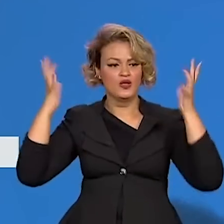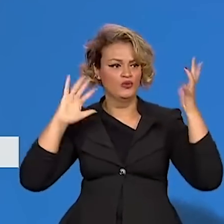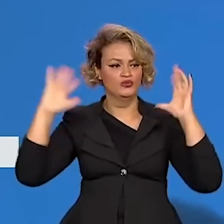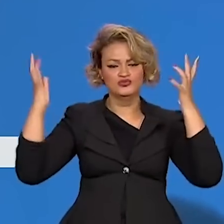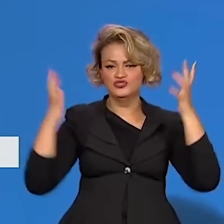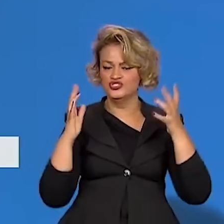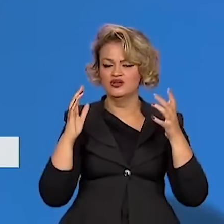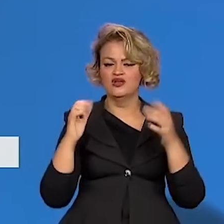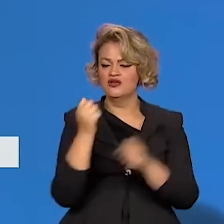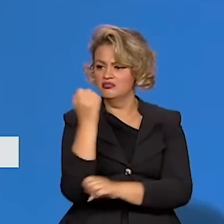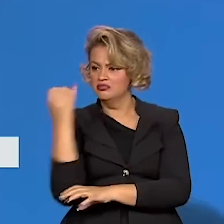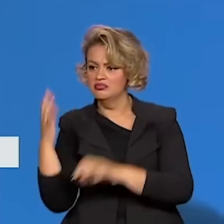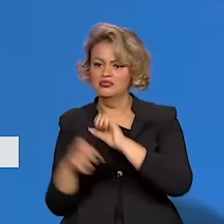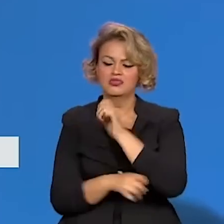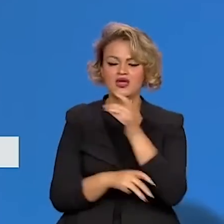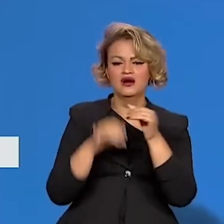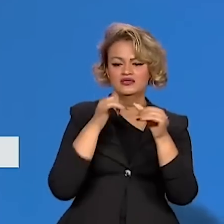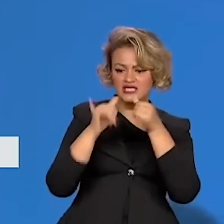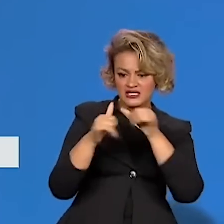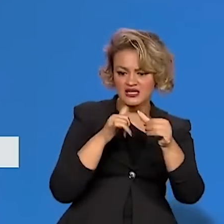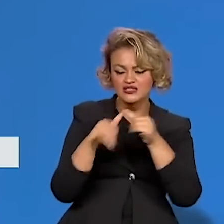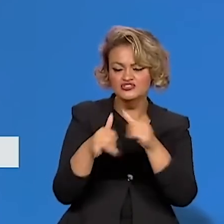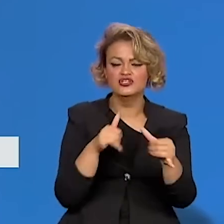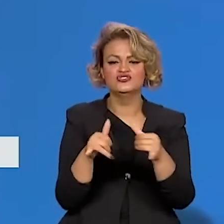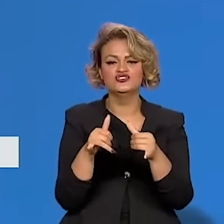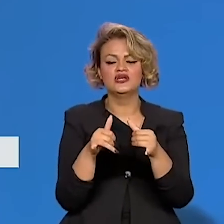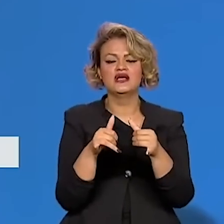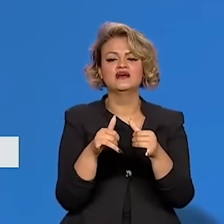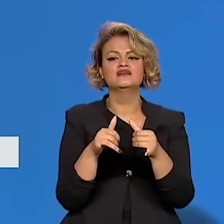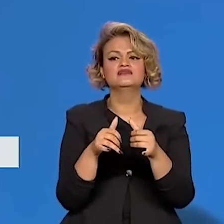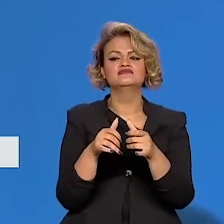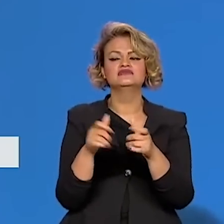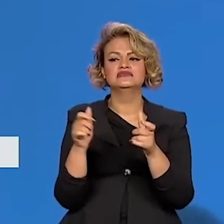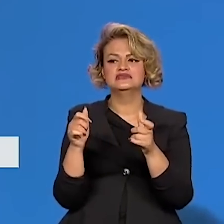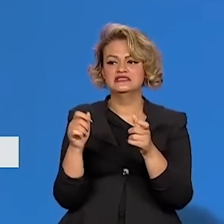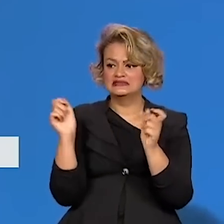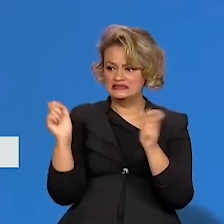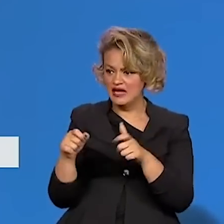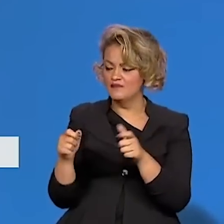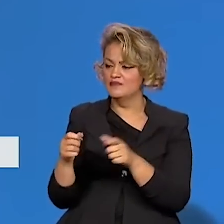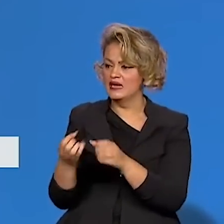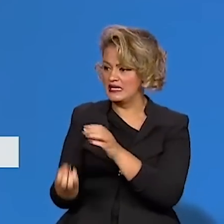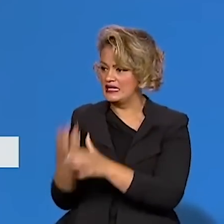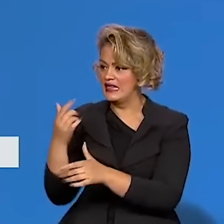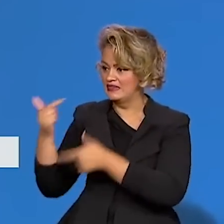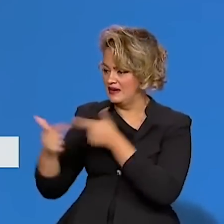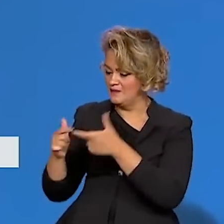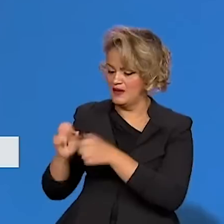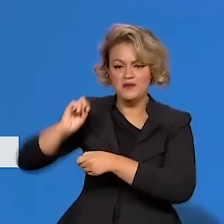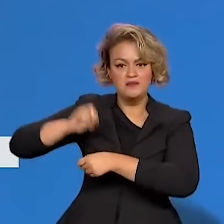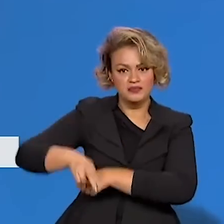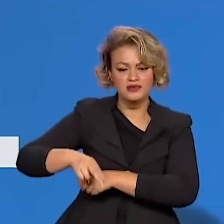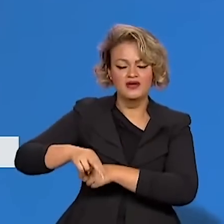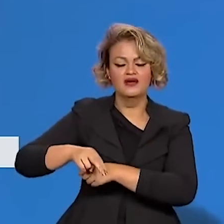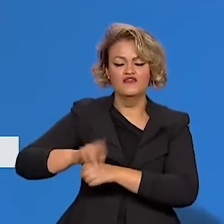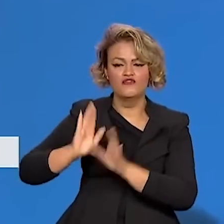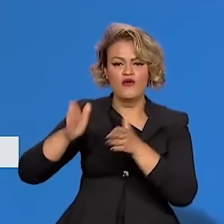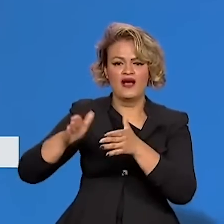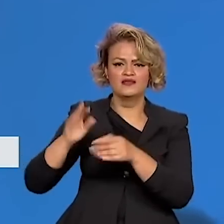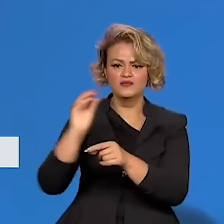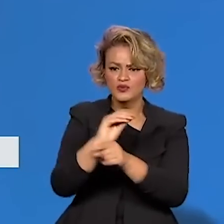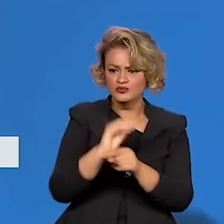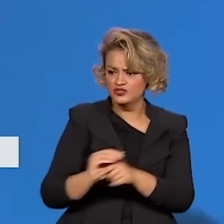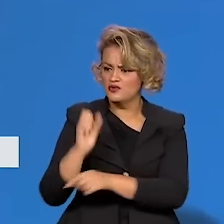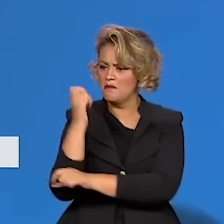é também uma oportunidade de fazermos isso com emprego verdes na área de energia renovável onde